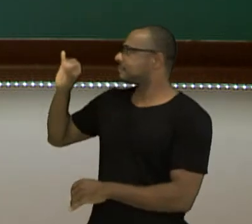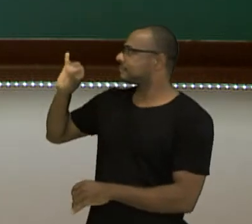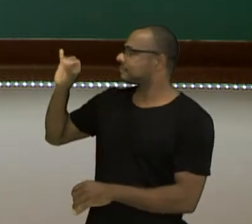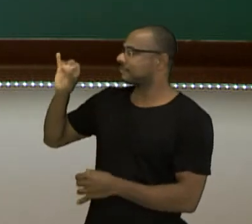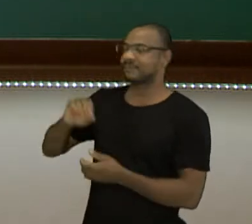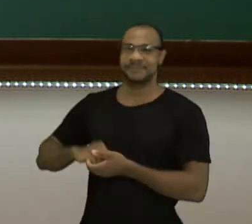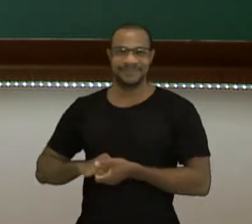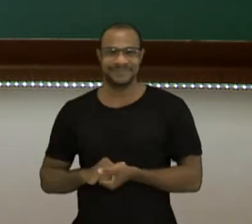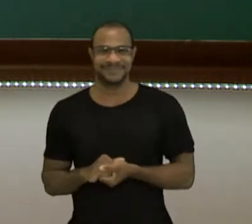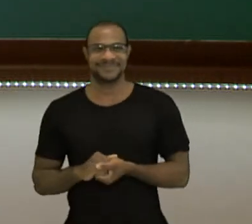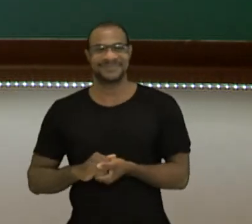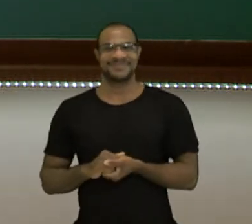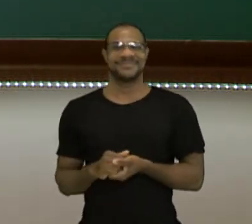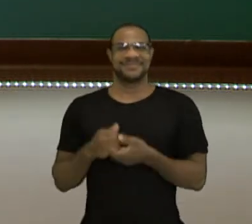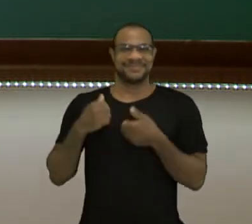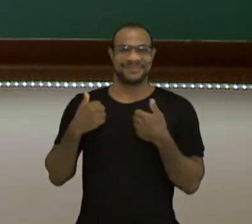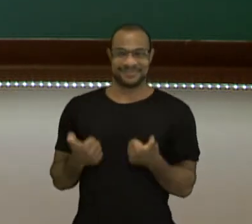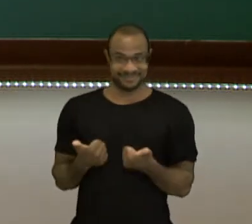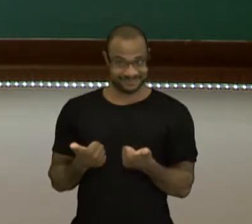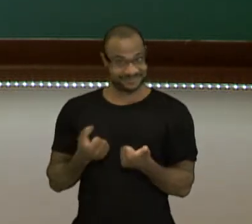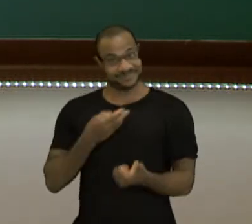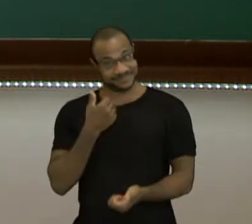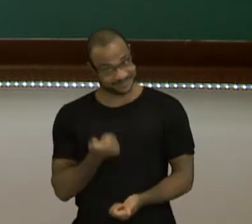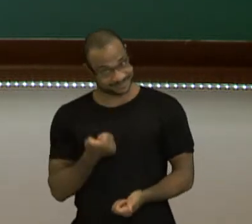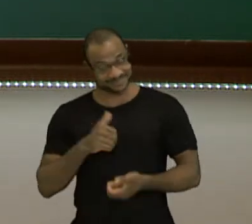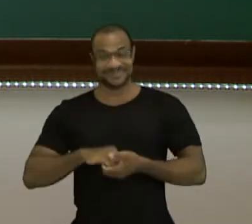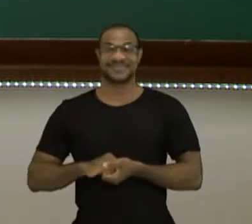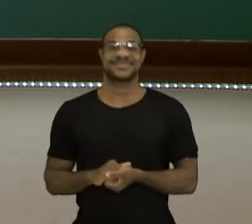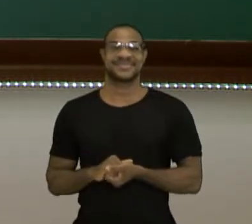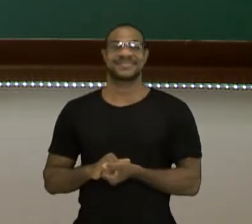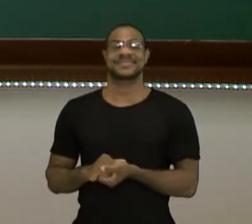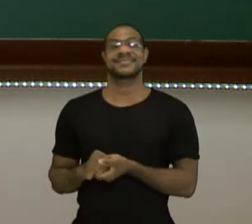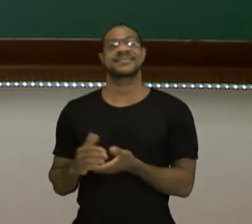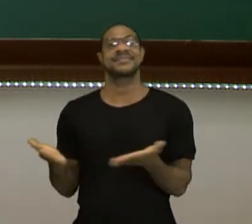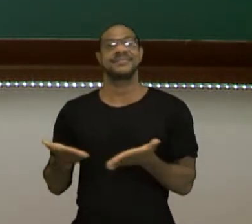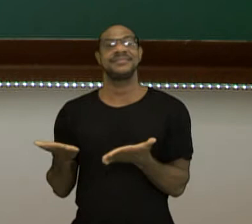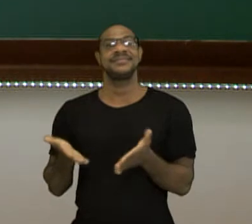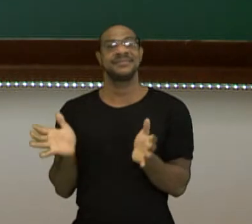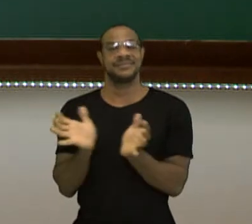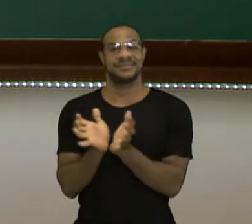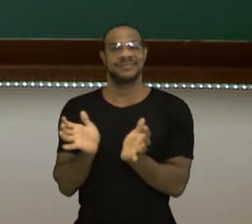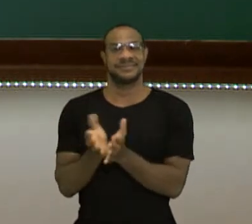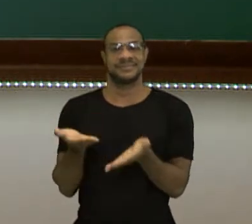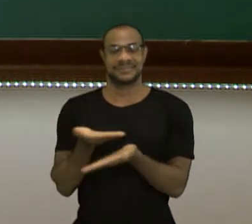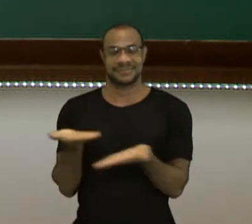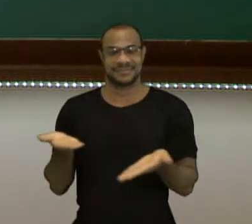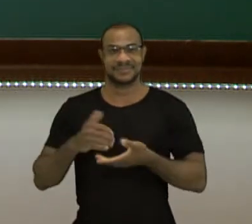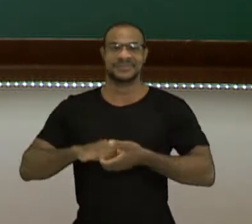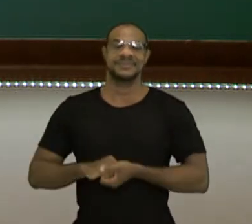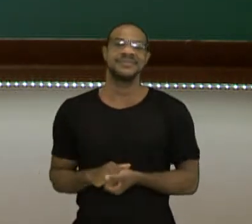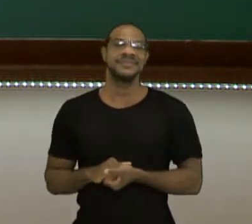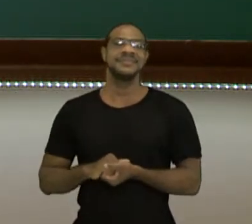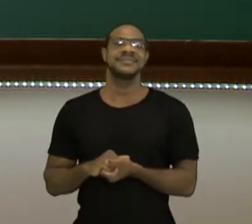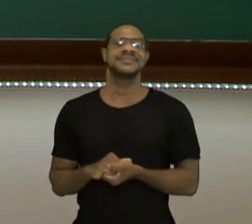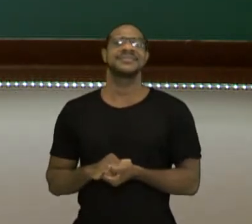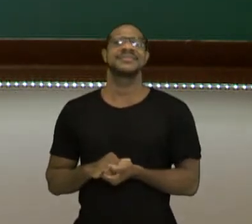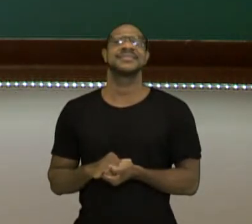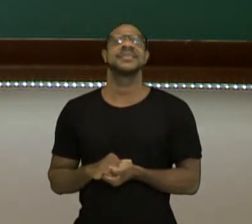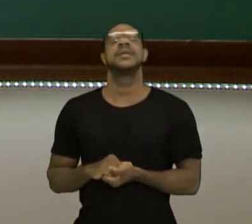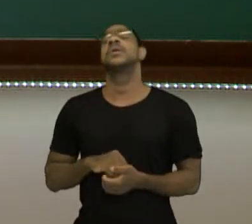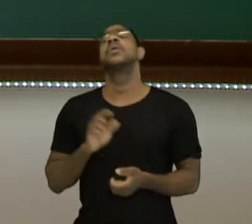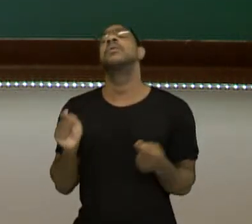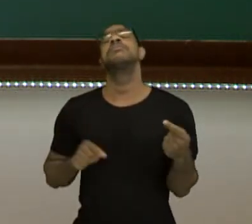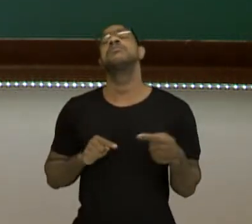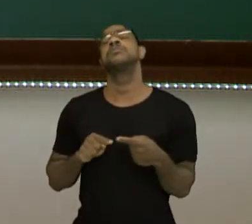Val. E aí? Agora vamos a seguir a nossa classe. Vamos a ver qual é o objetivo. Qual